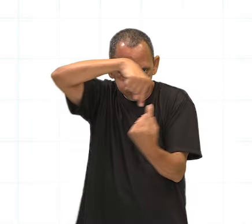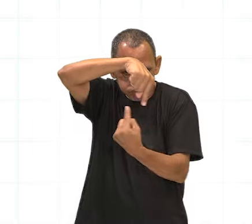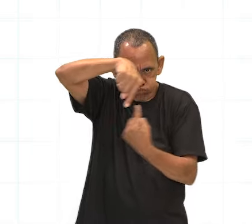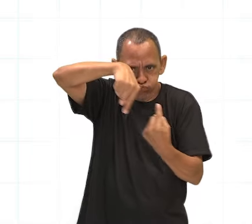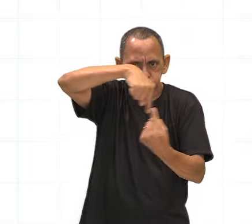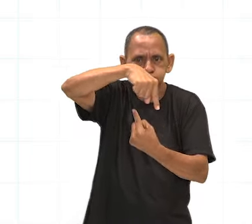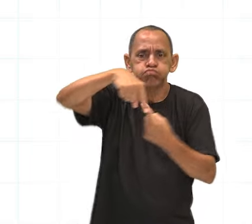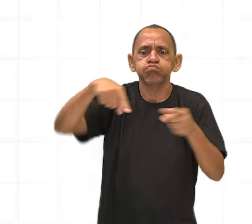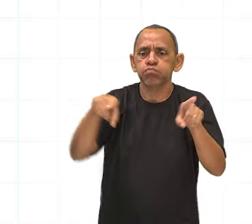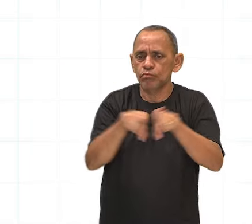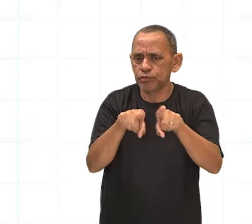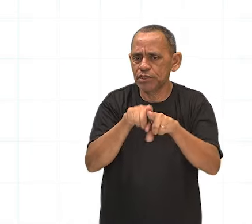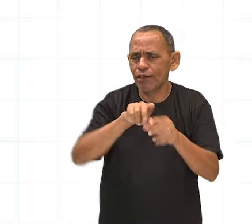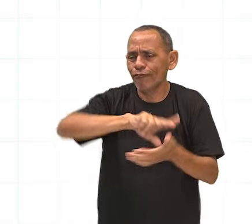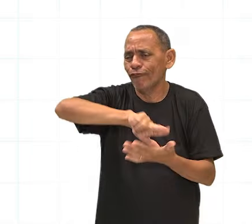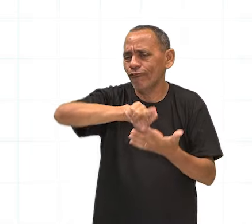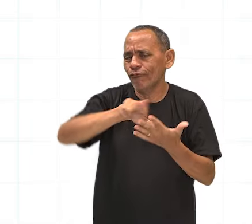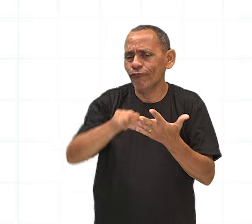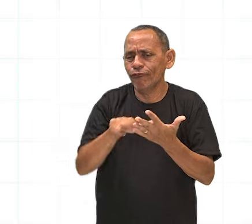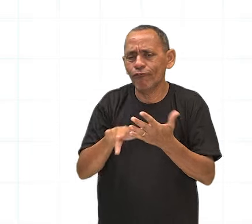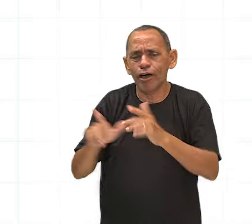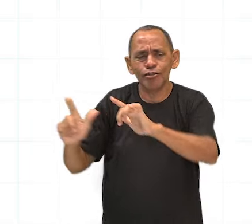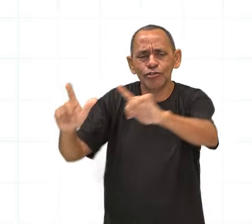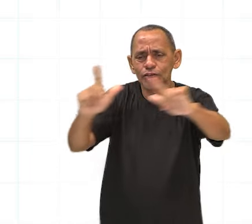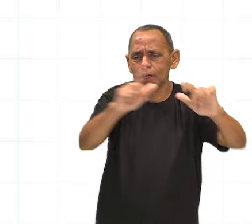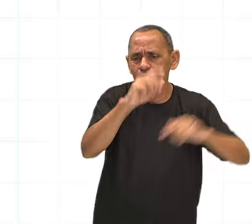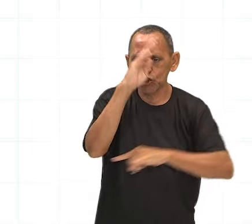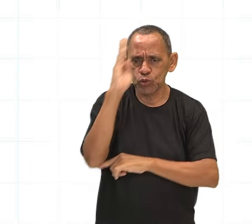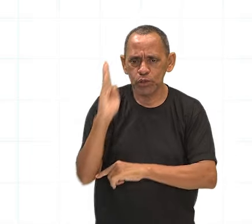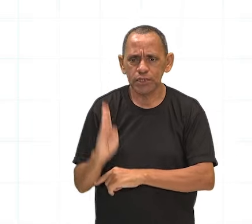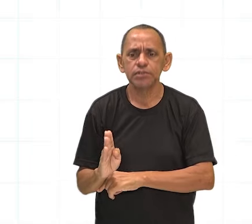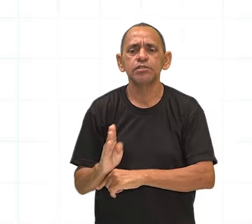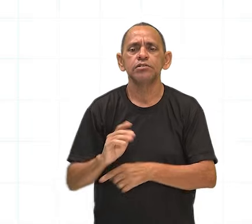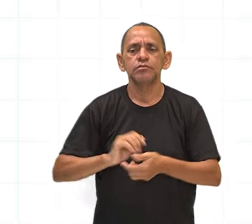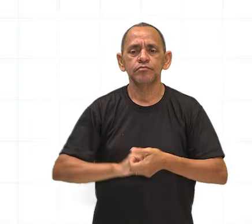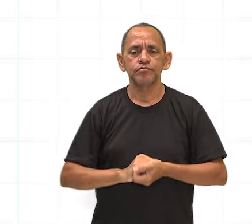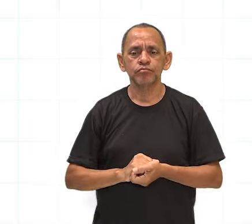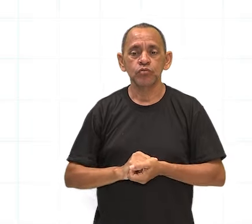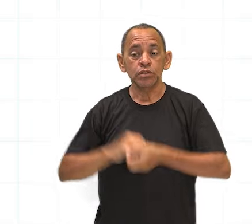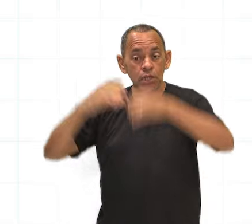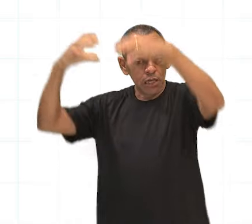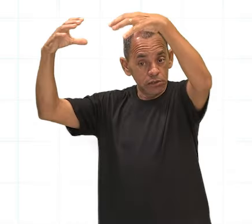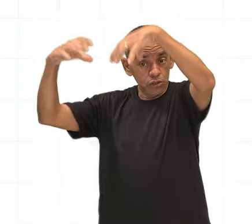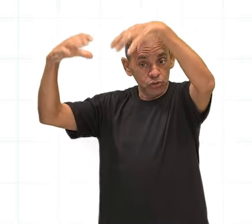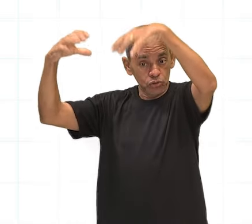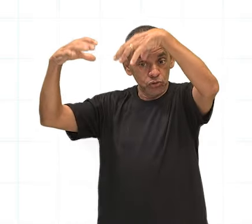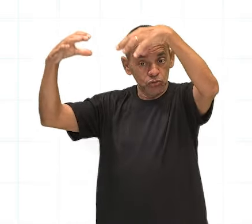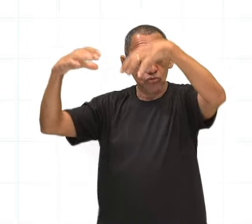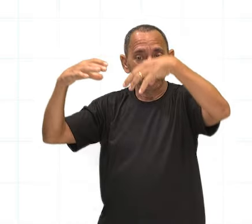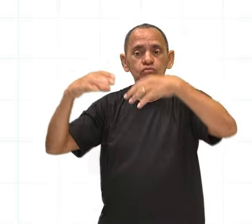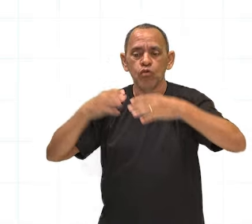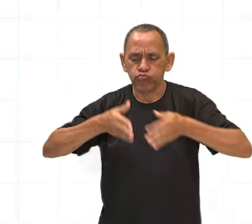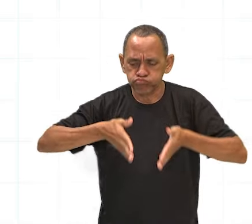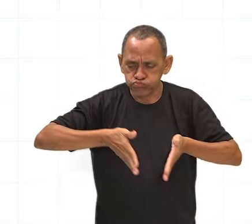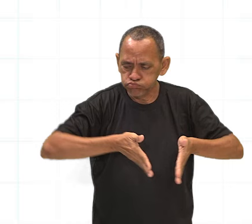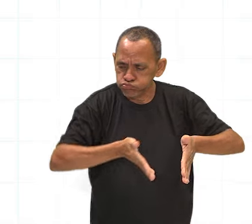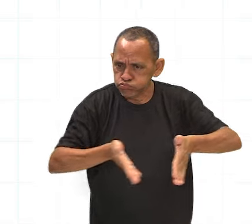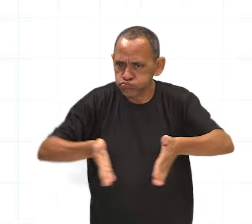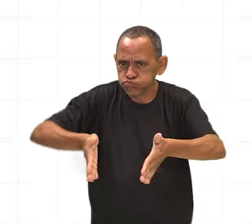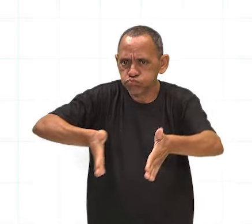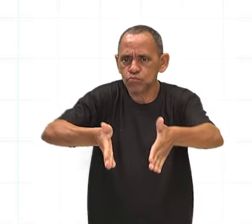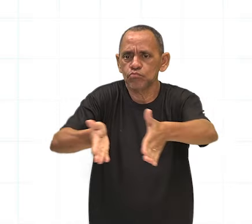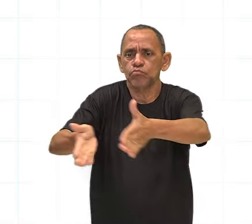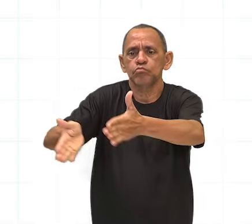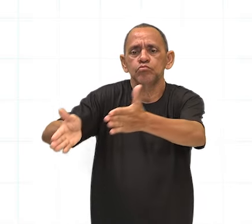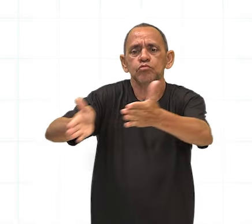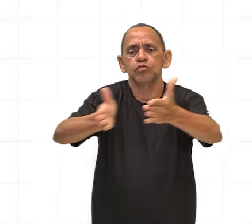tem várias usinas espalhadas aí pelo país, e essa chuva que vem justamente da Amazônia, né, através desses rios